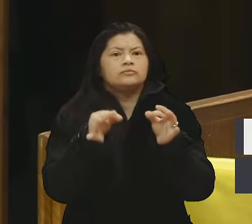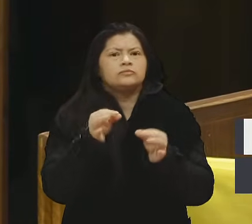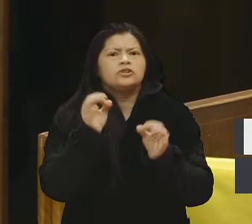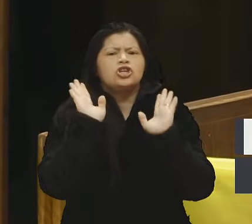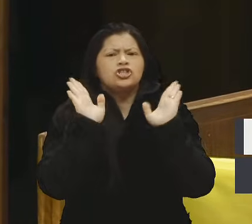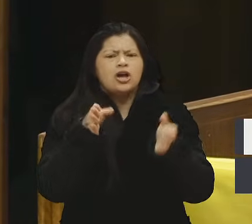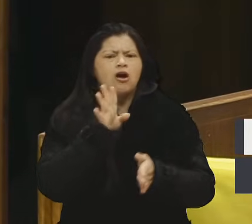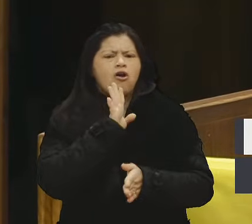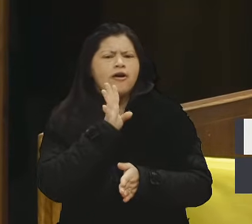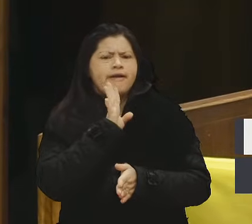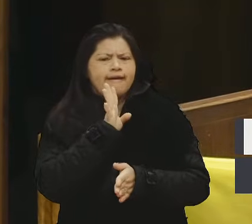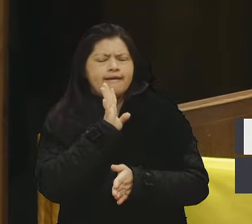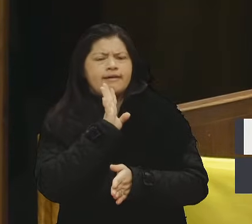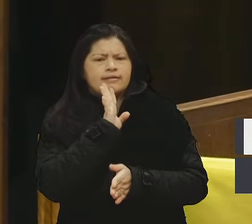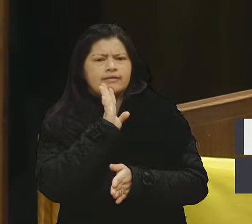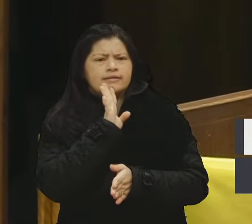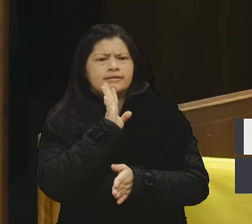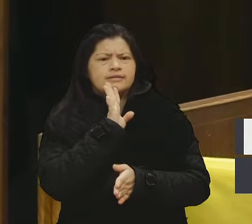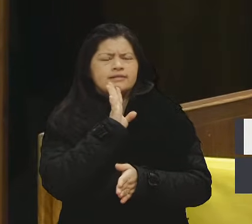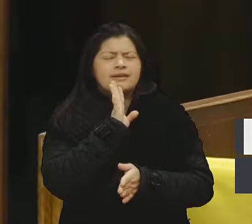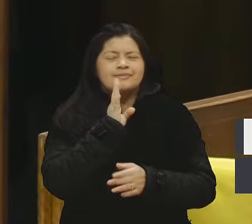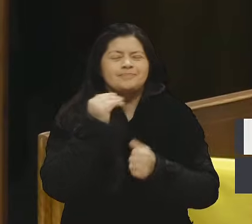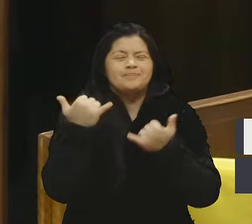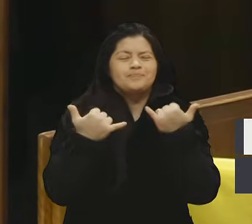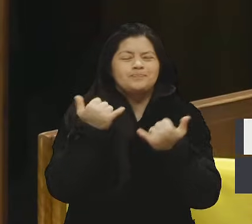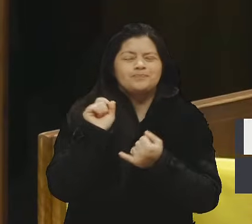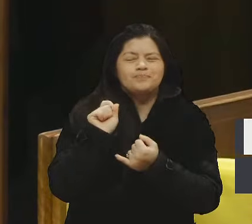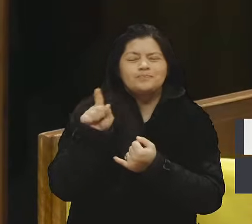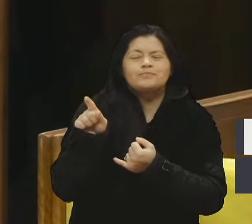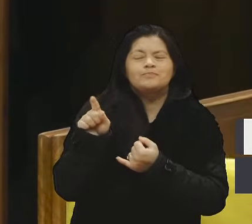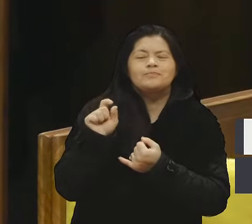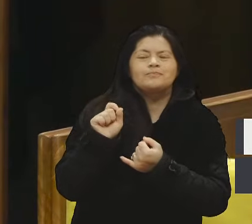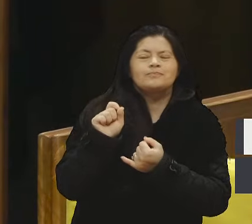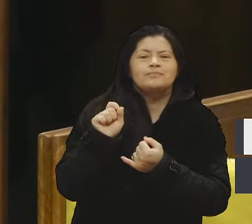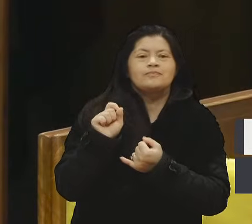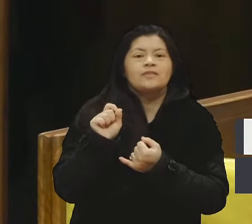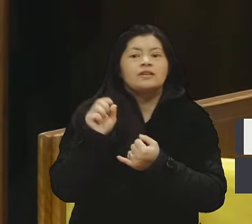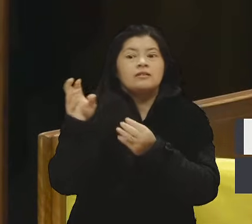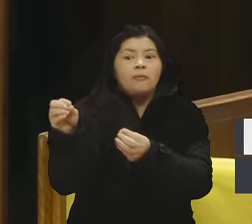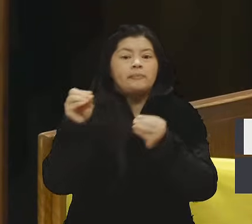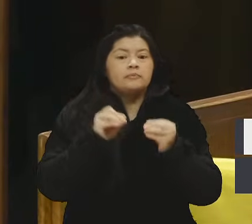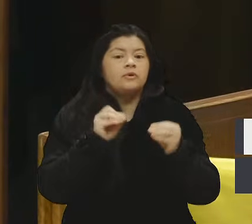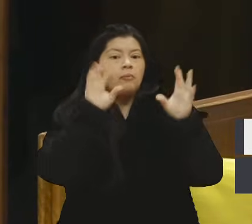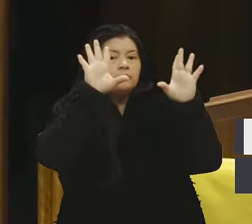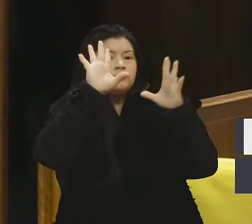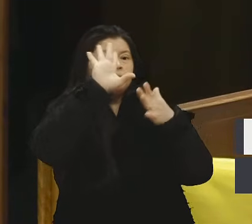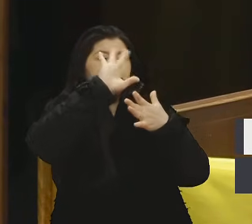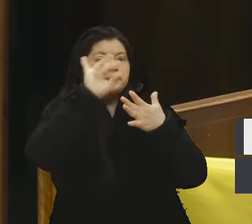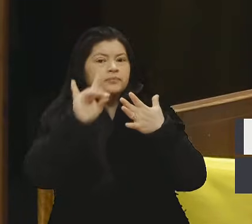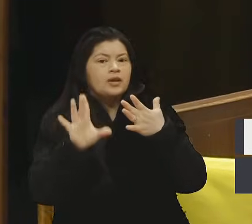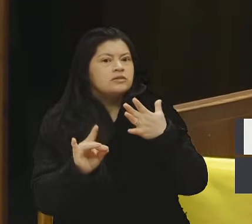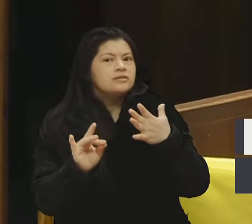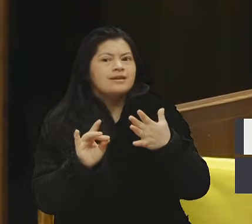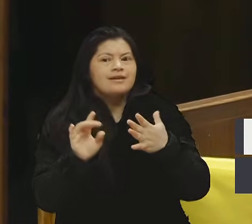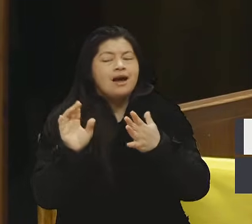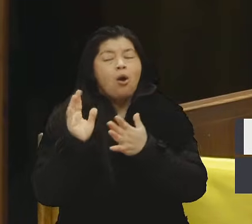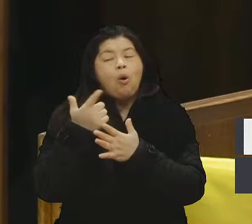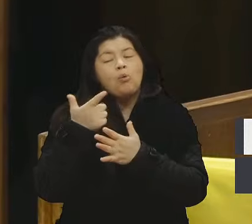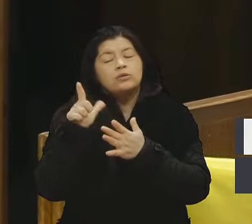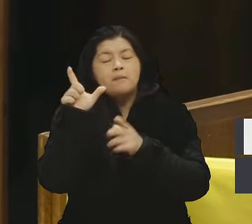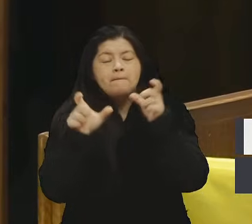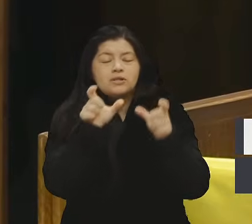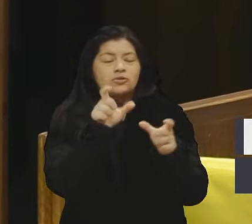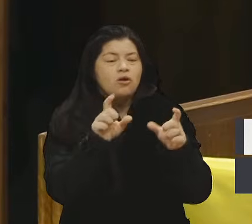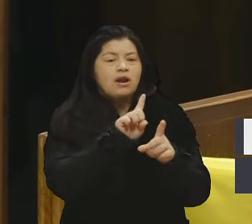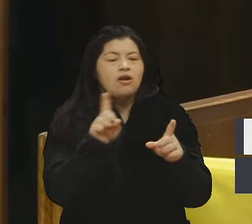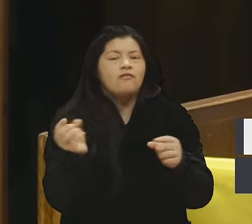de pontos, assim que eu brinco com ele, traz detalhes que nem todo mundo traz. E um abraço carinhoso